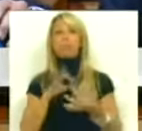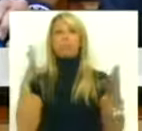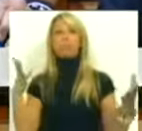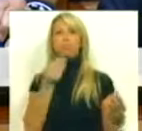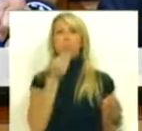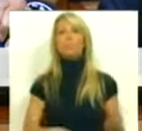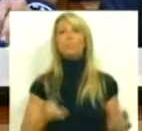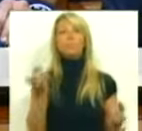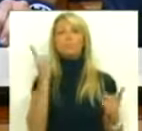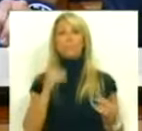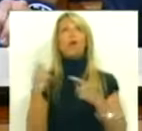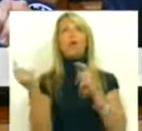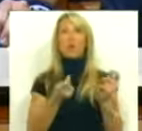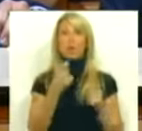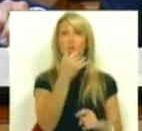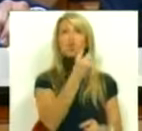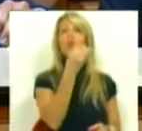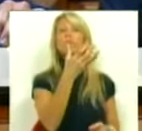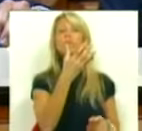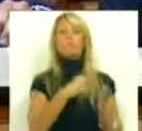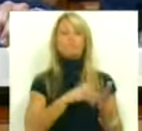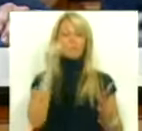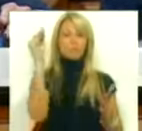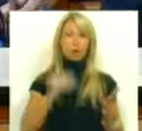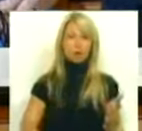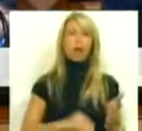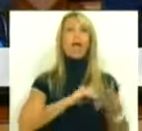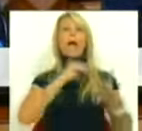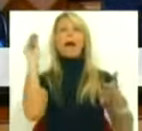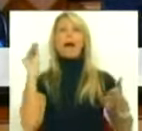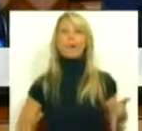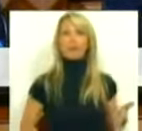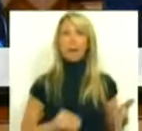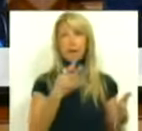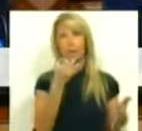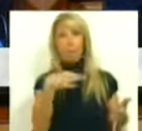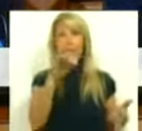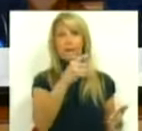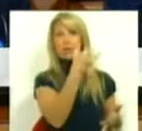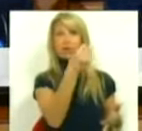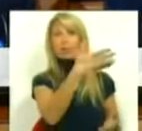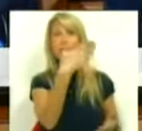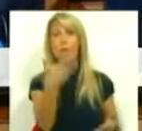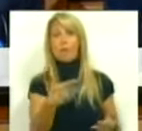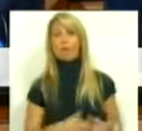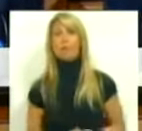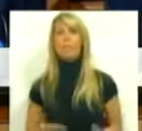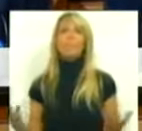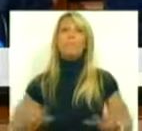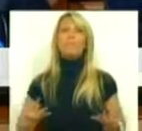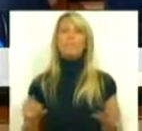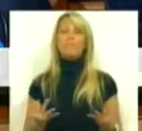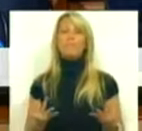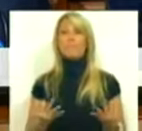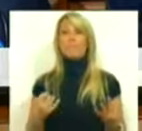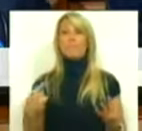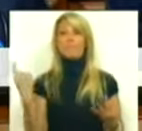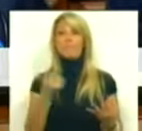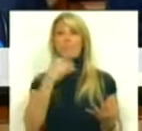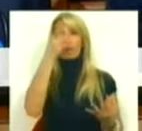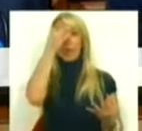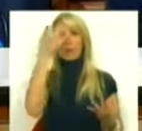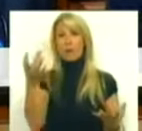2011, foi subscrito e assinado pelo Partido Socialista. De facto, o nosso entendimento é